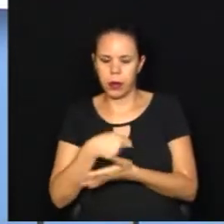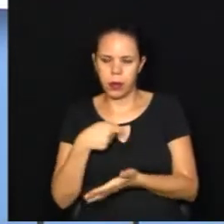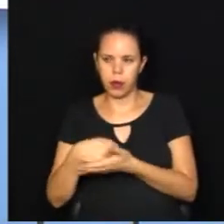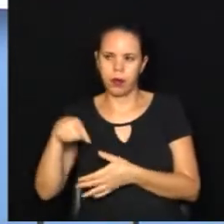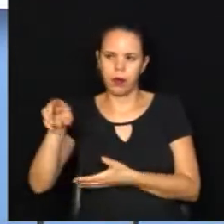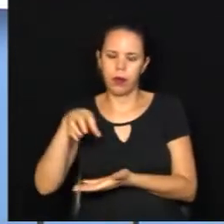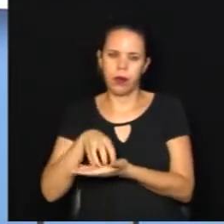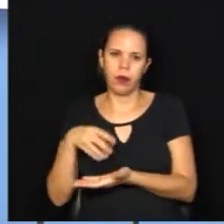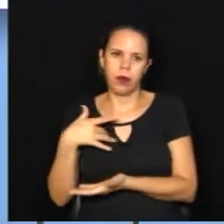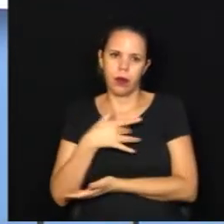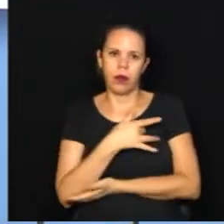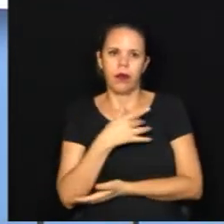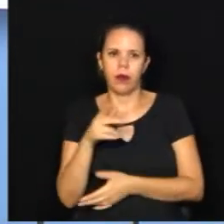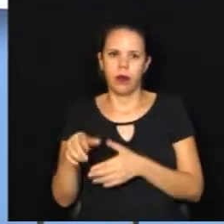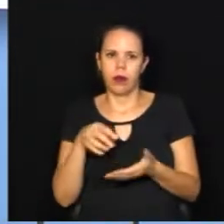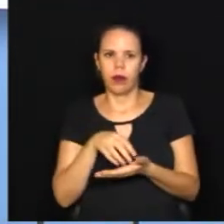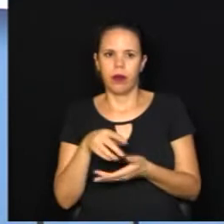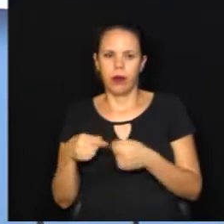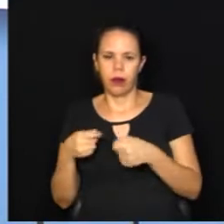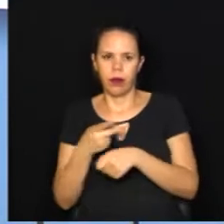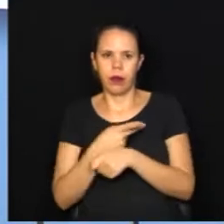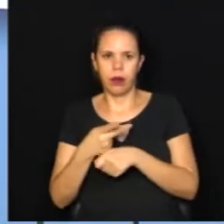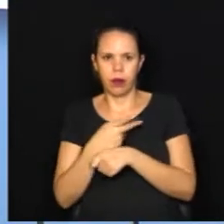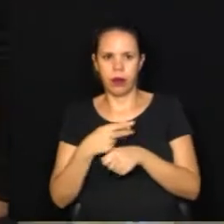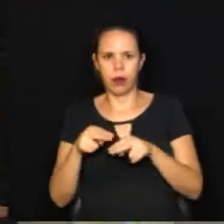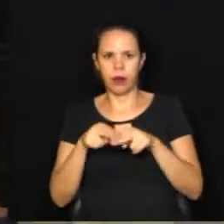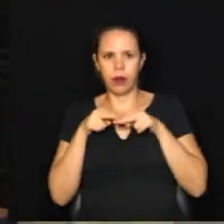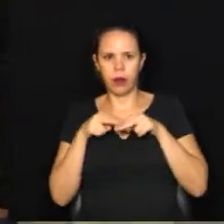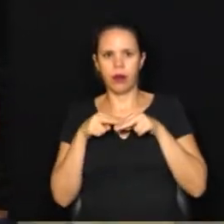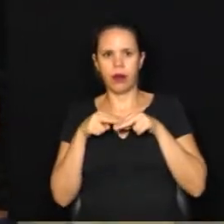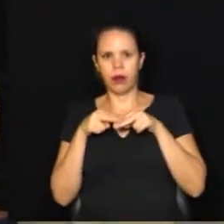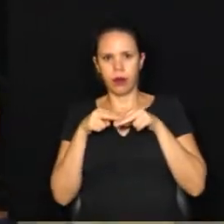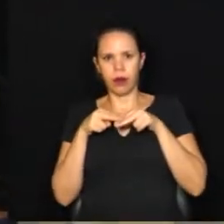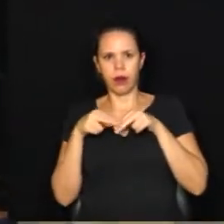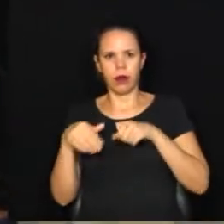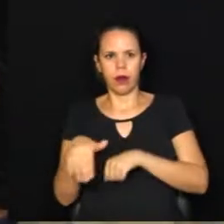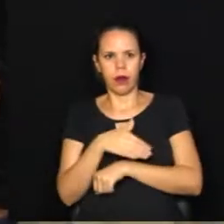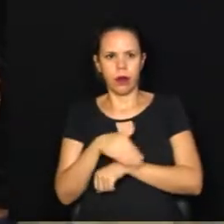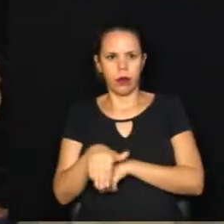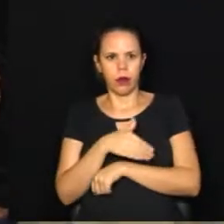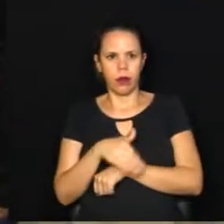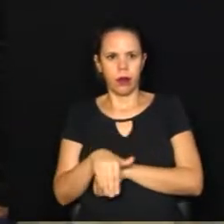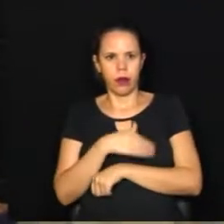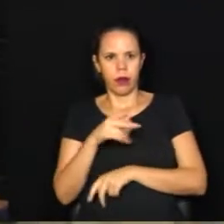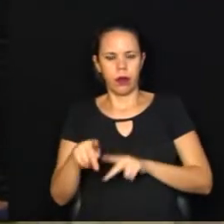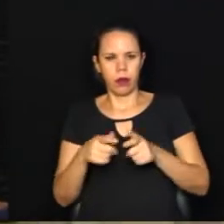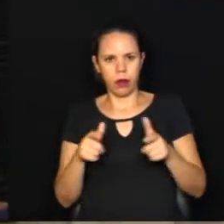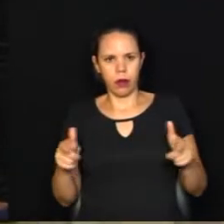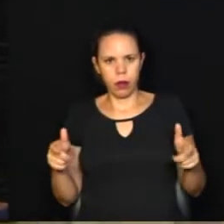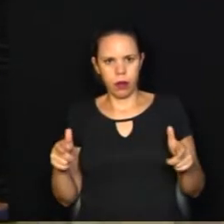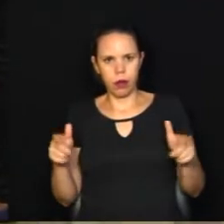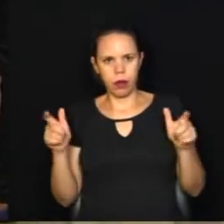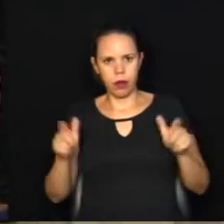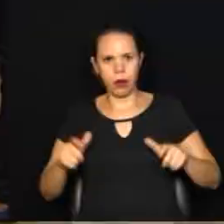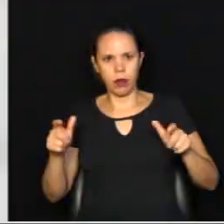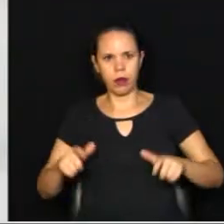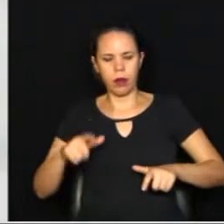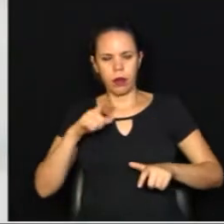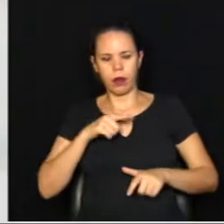ser procurado um desses 14 centros de saúde. A gente lembra que há 2 semanas, inclusive, até por conta